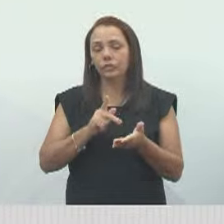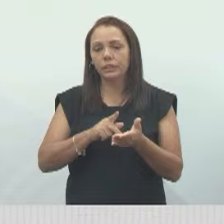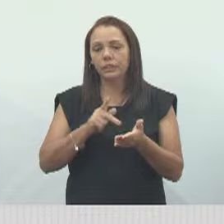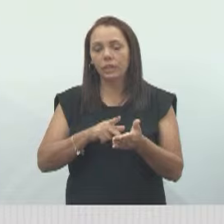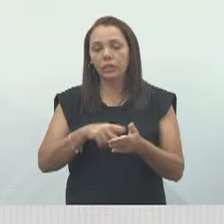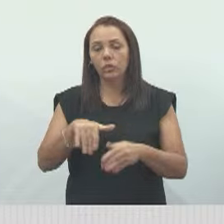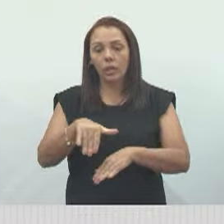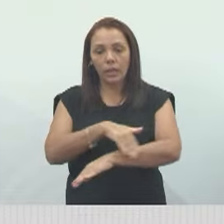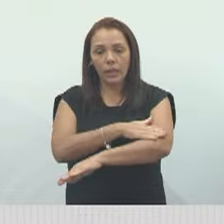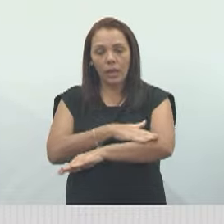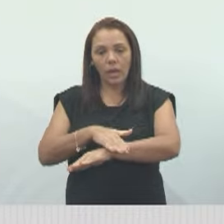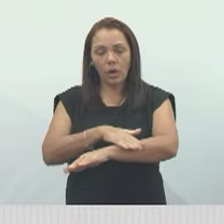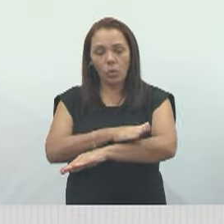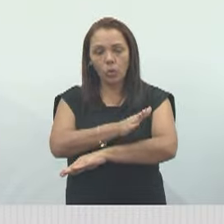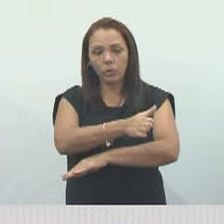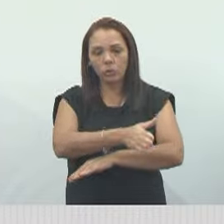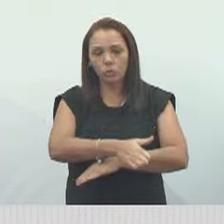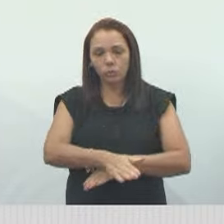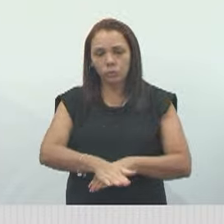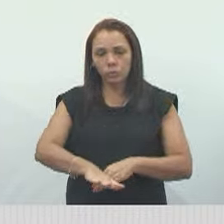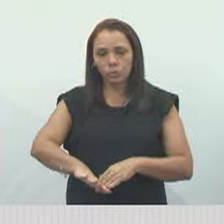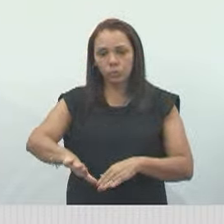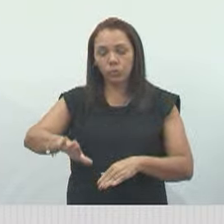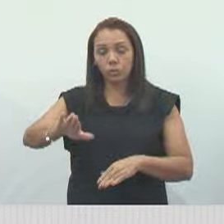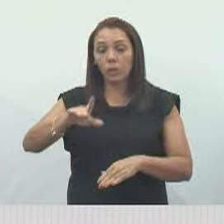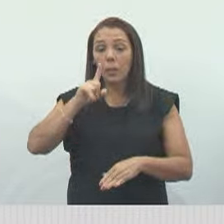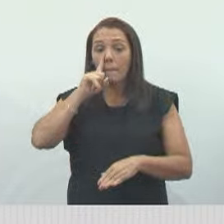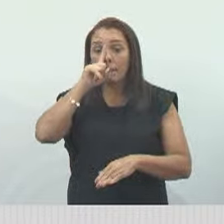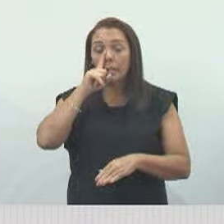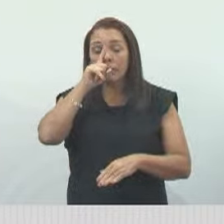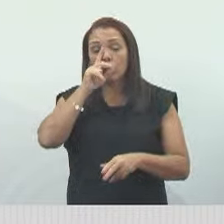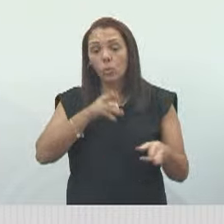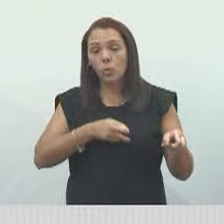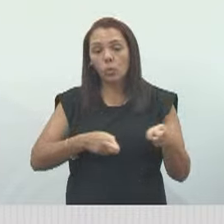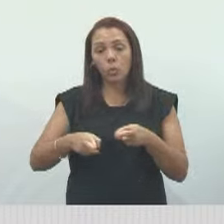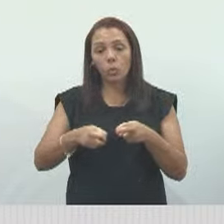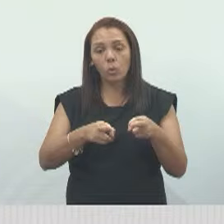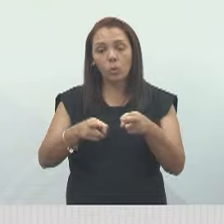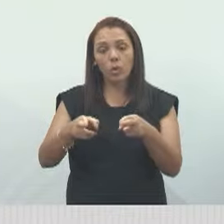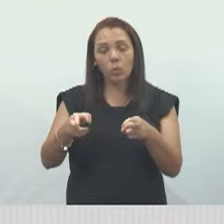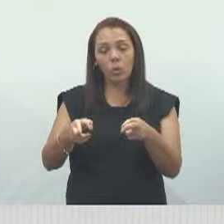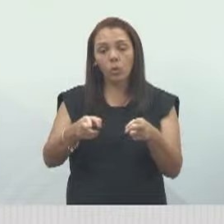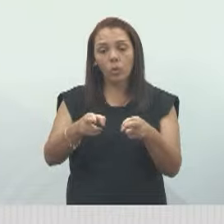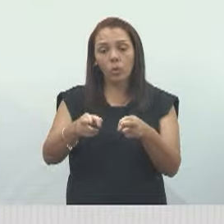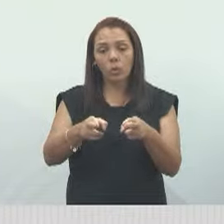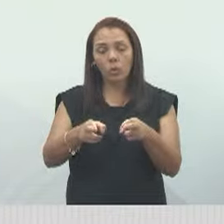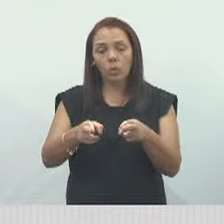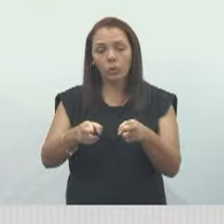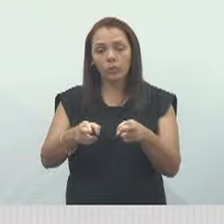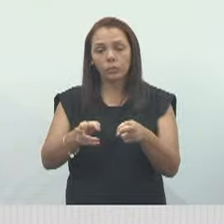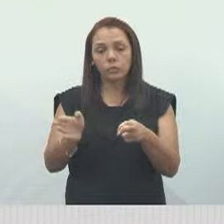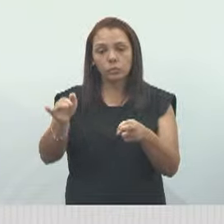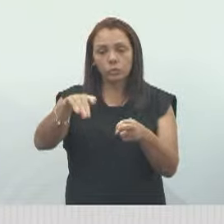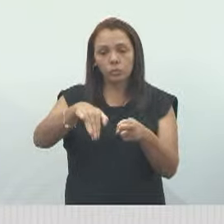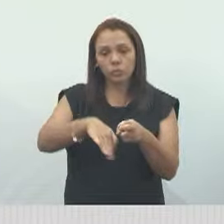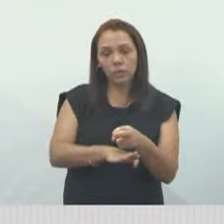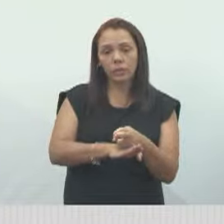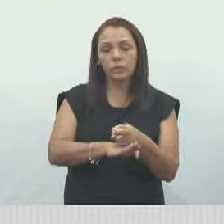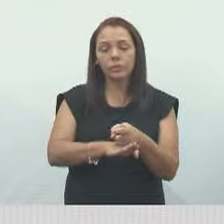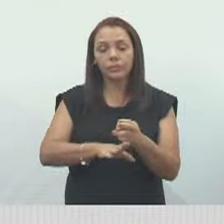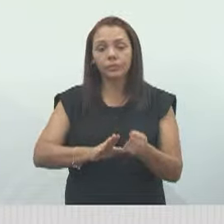risco de cair adentro do córrego, ok? Então, fique aqui, nós estaremos acompanhando essa